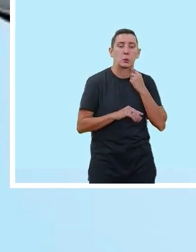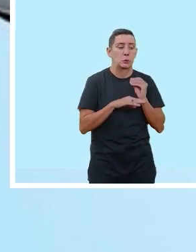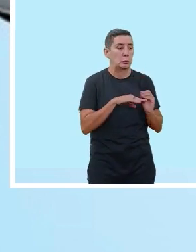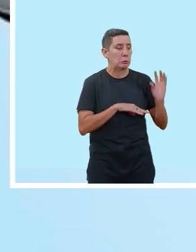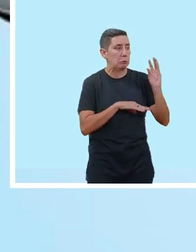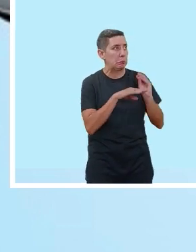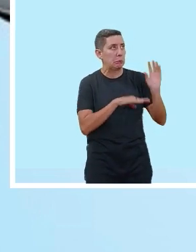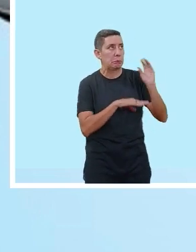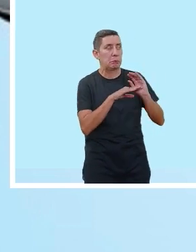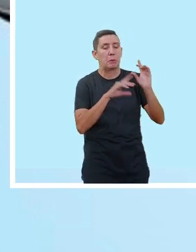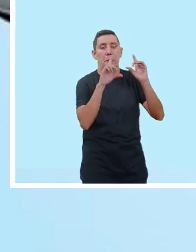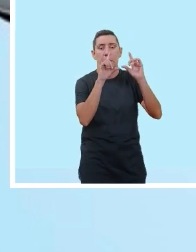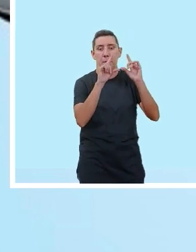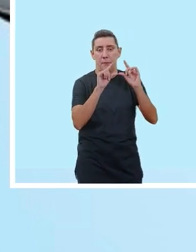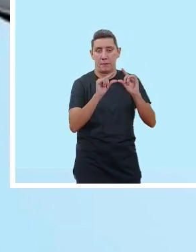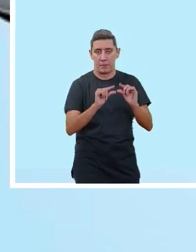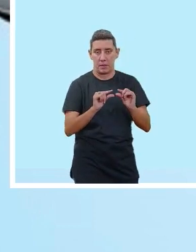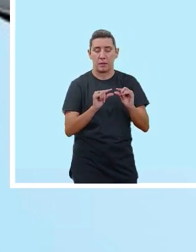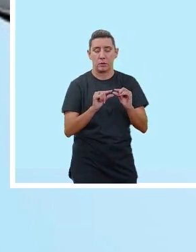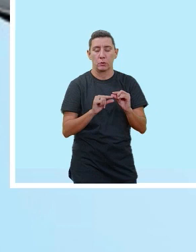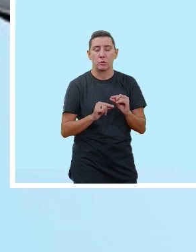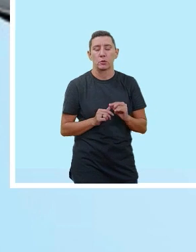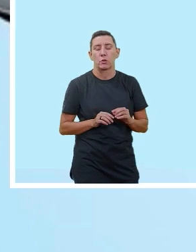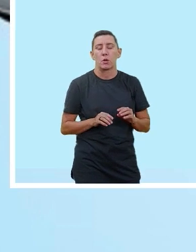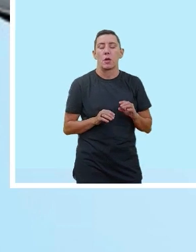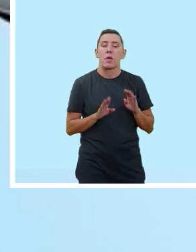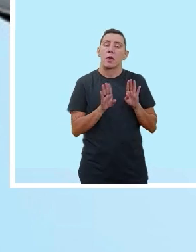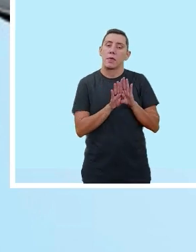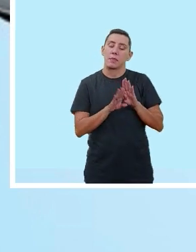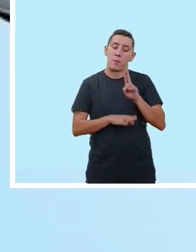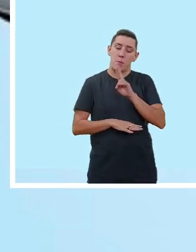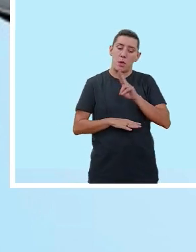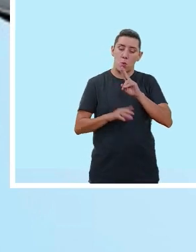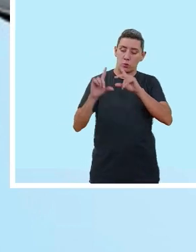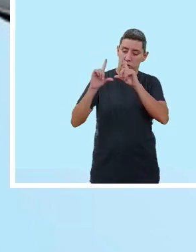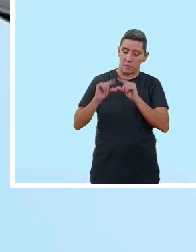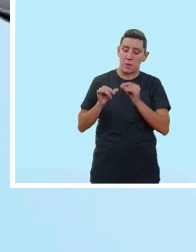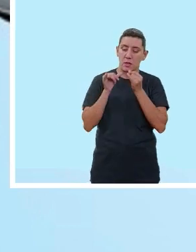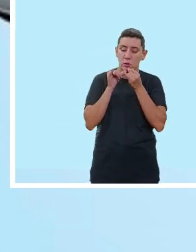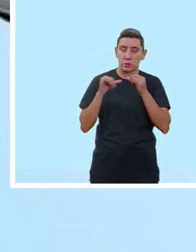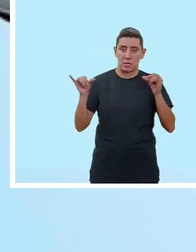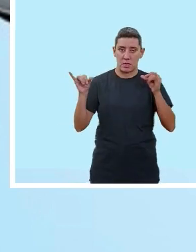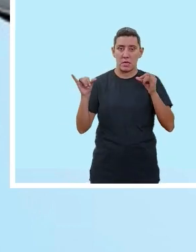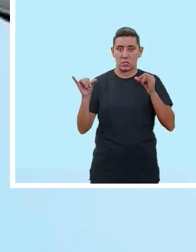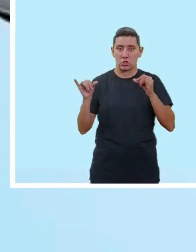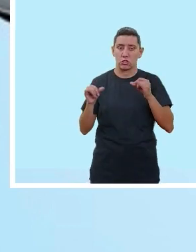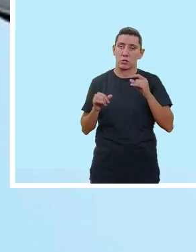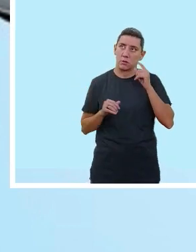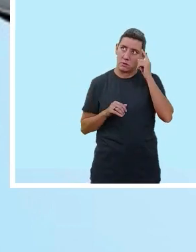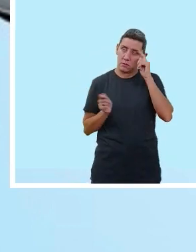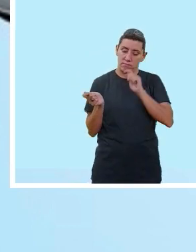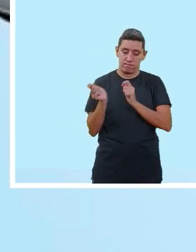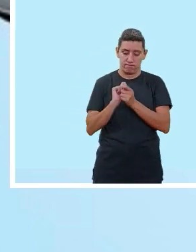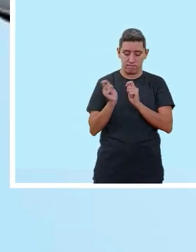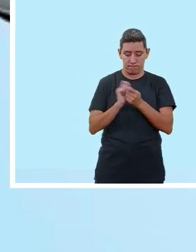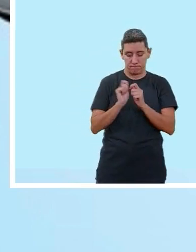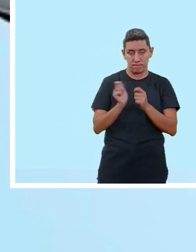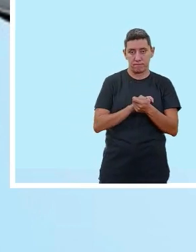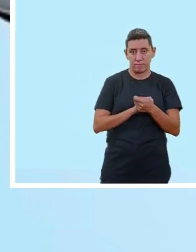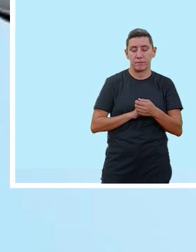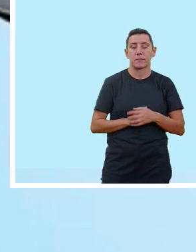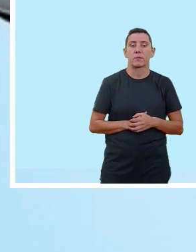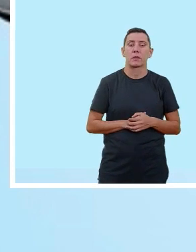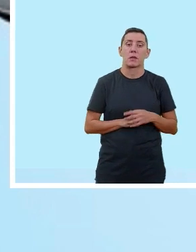e também na questão da redução do consumo de energia elétrica, ou o uso da energia elétrica de forma mais inteligente. É assim que a gente trabalha com as soluções da